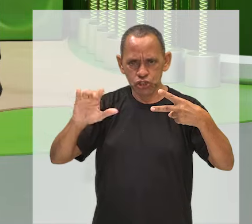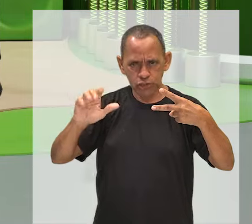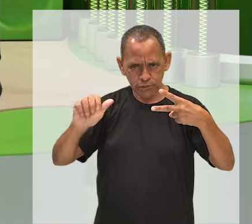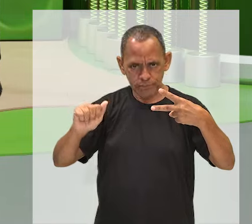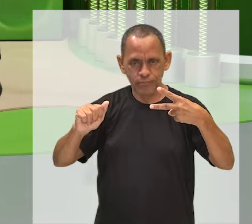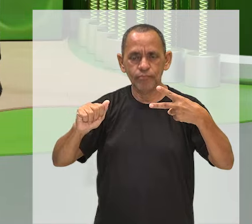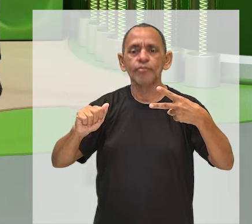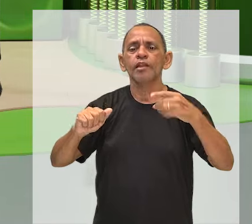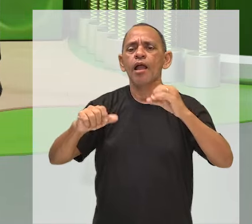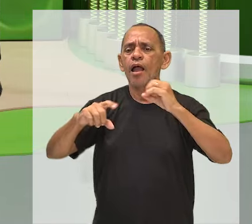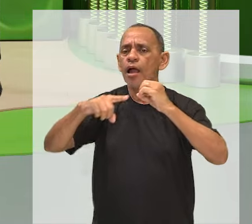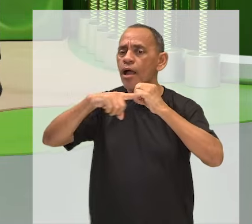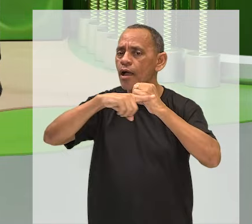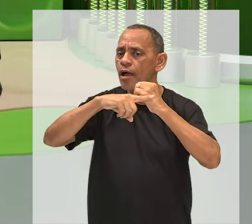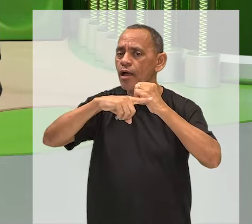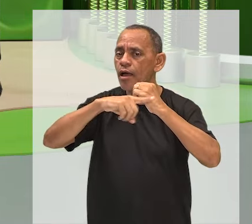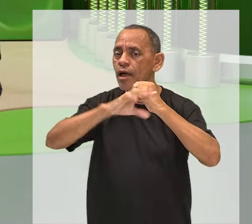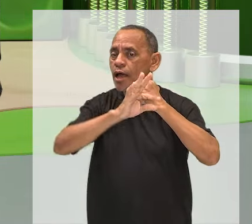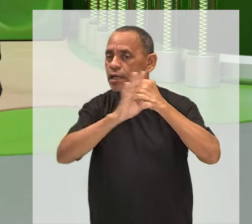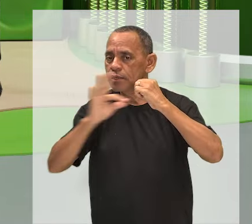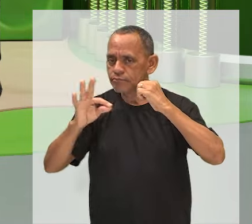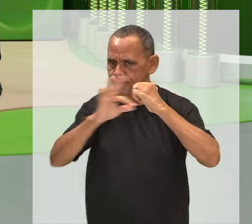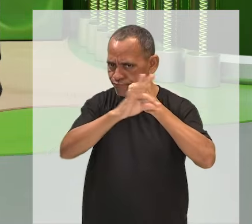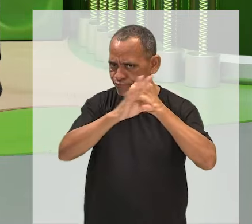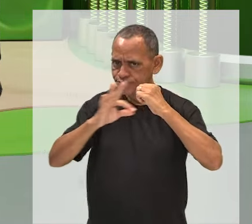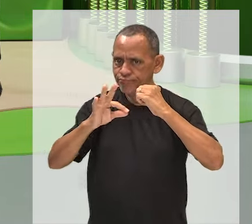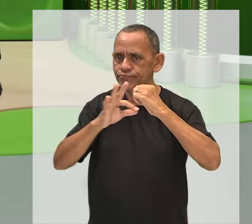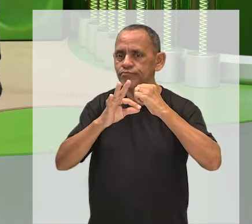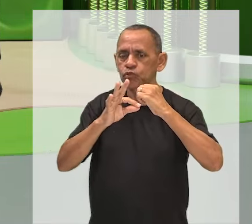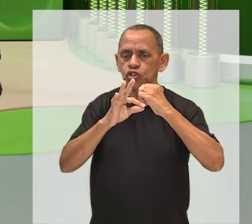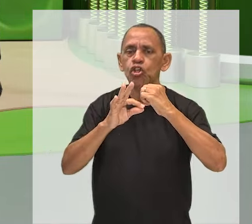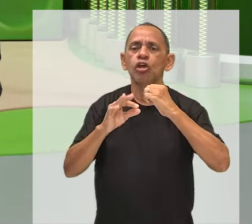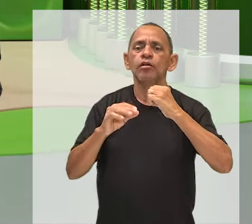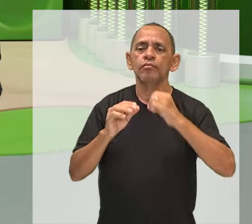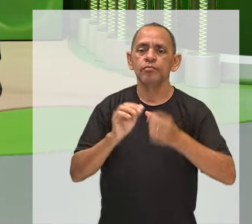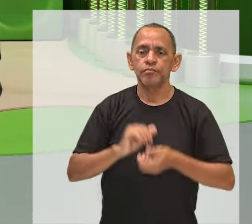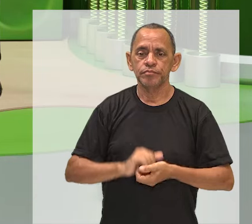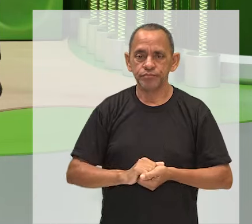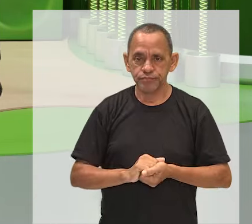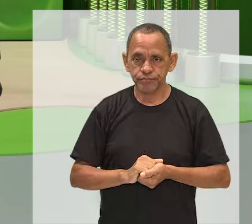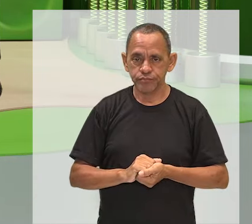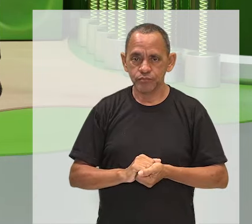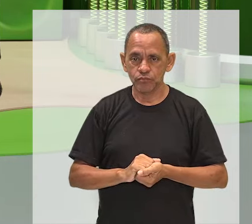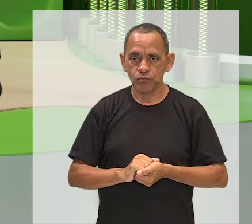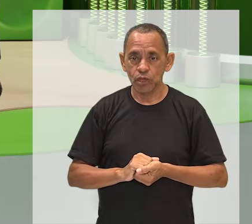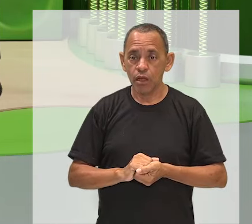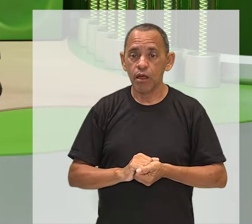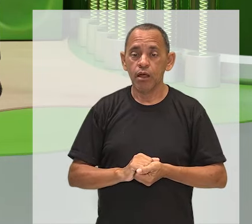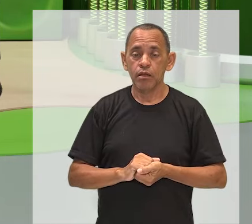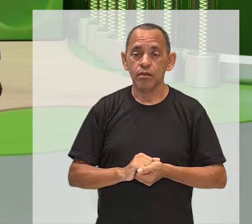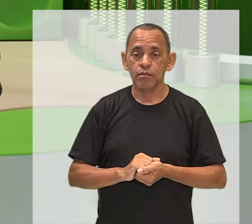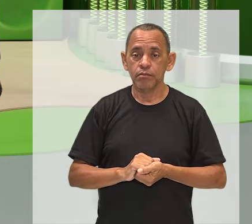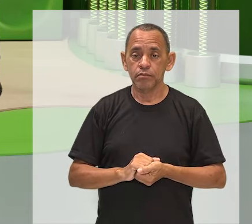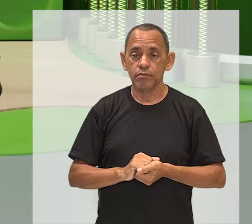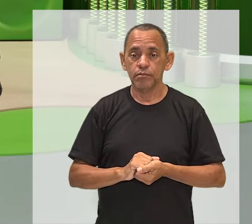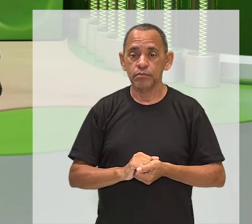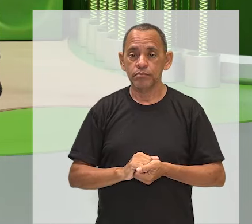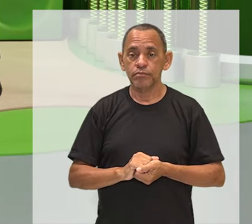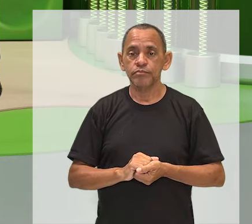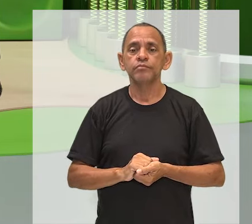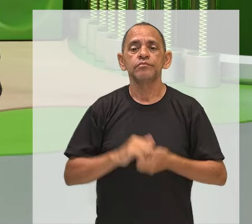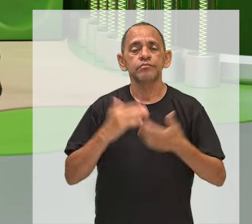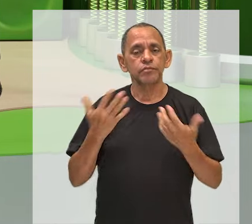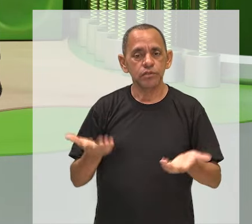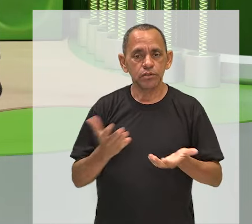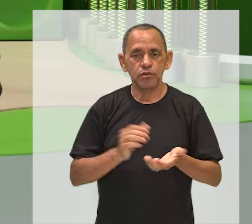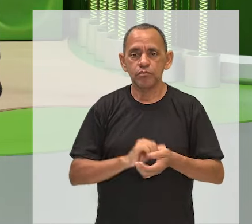ventos que vão ocorrer próximos à superfície em direção aí aos polos. Então, enquanto a célula de Hadley é em direção à